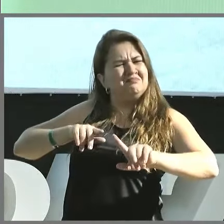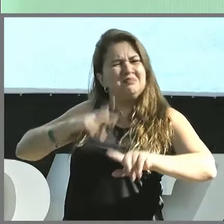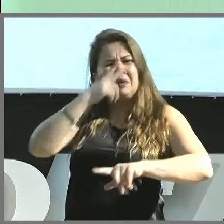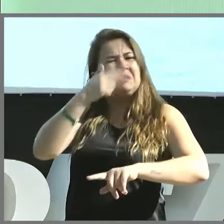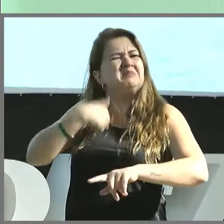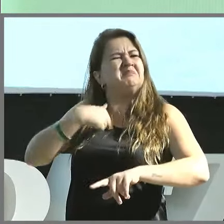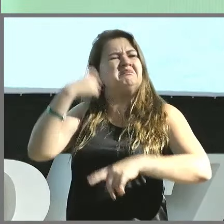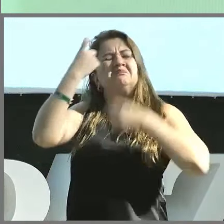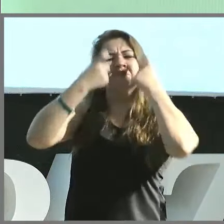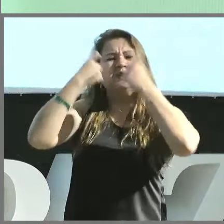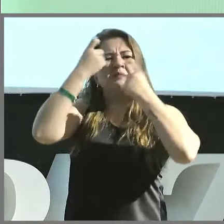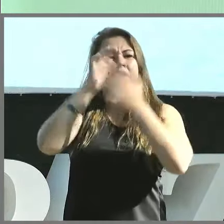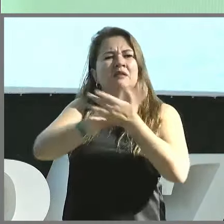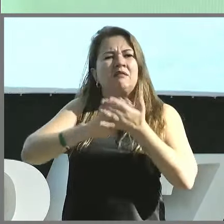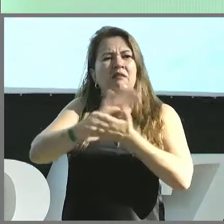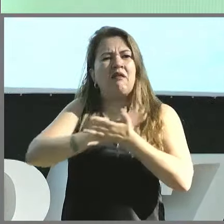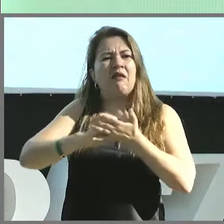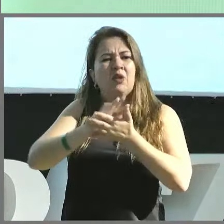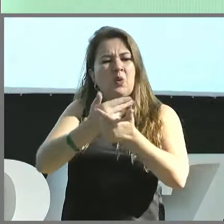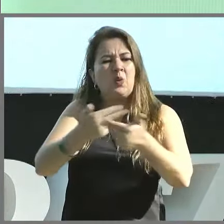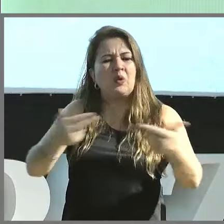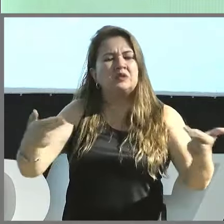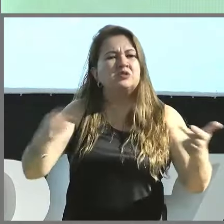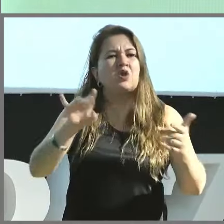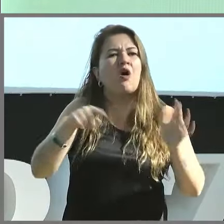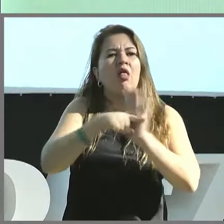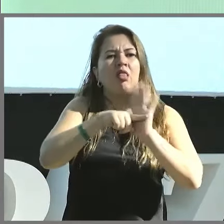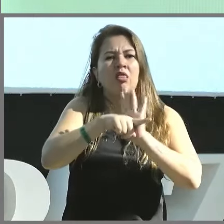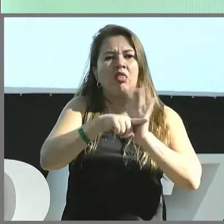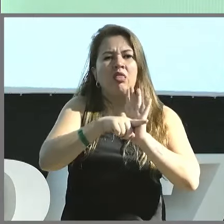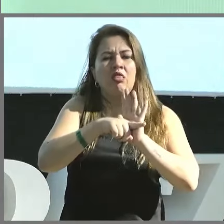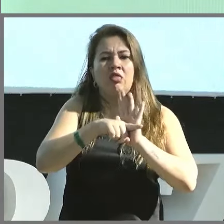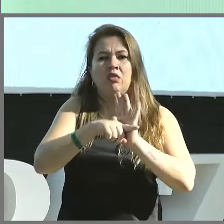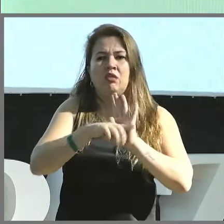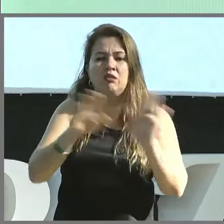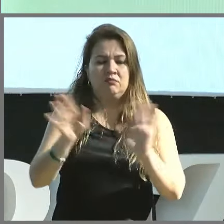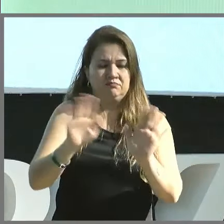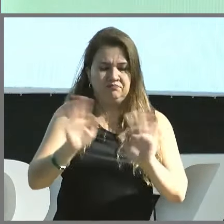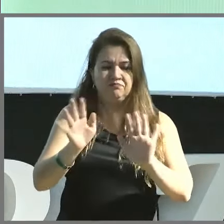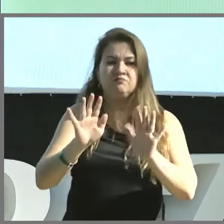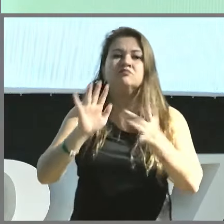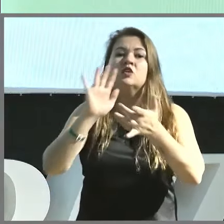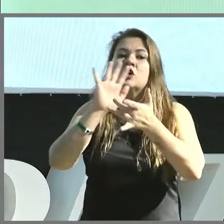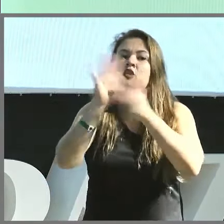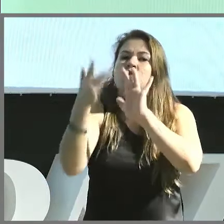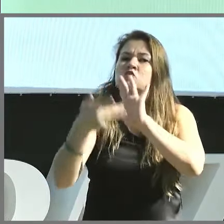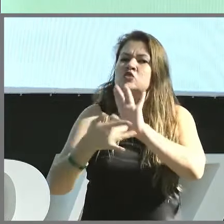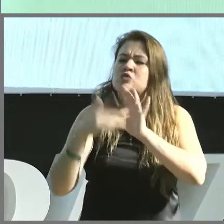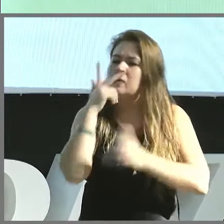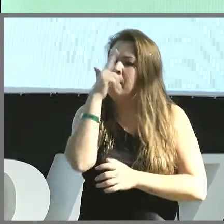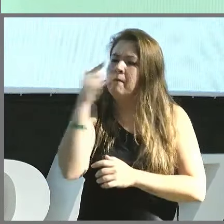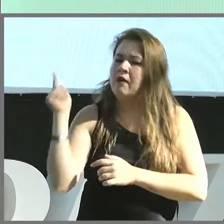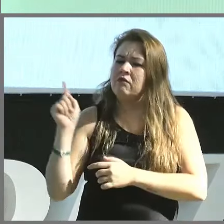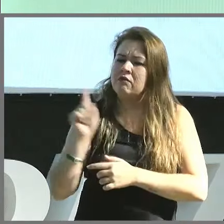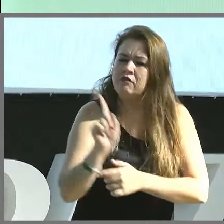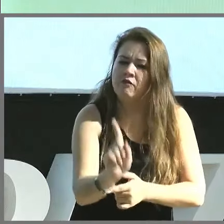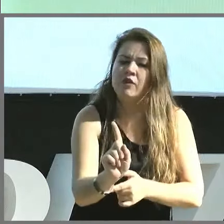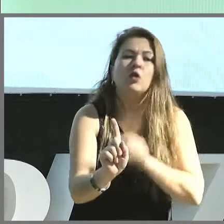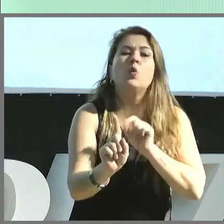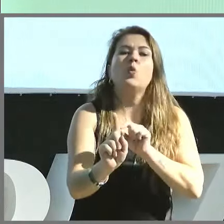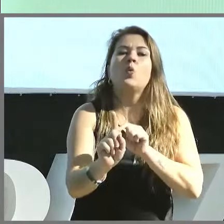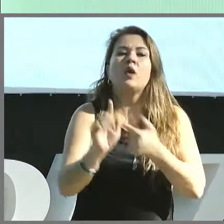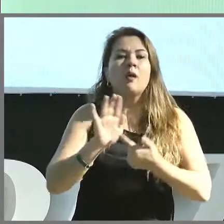forma negativa, de que Jesus efetivamente veio trazer um corte nesse